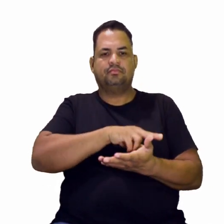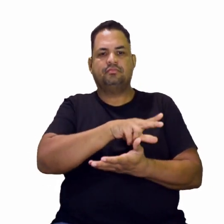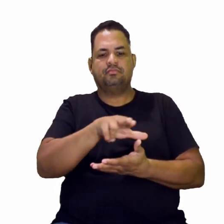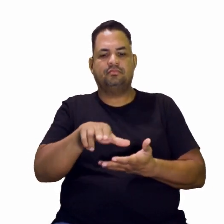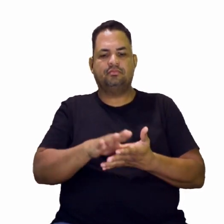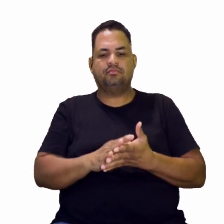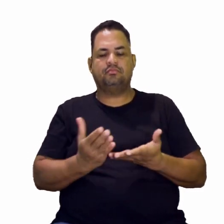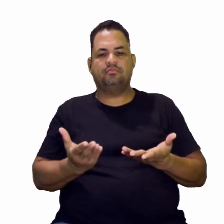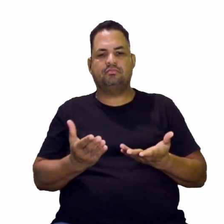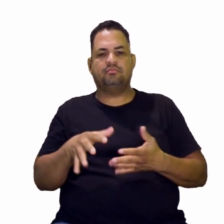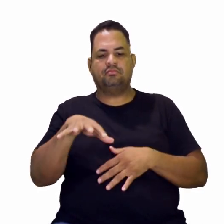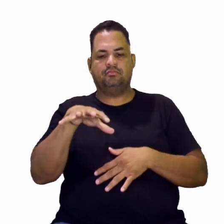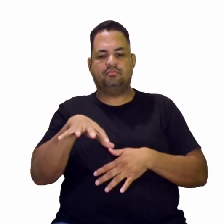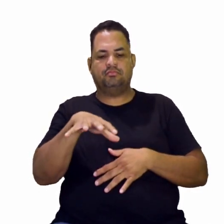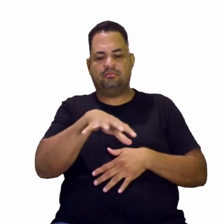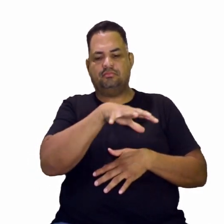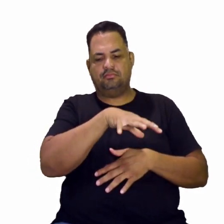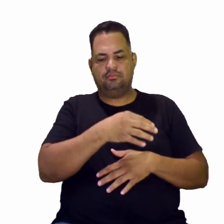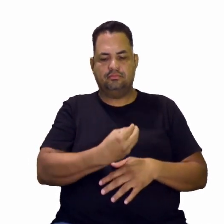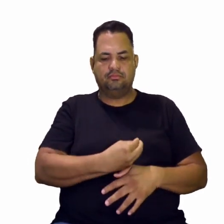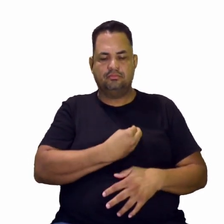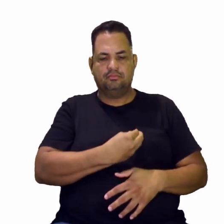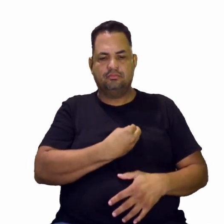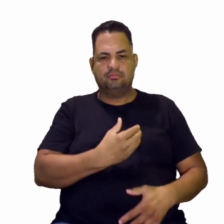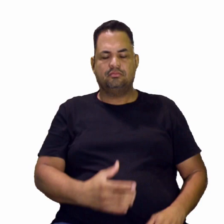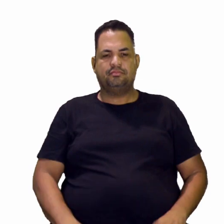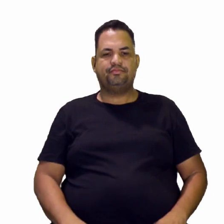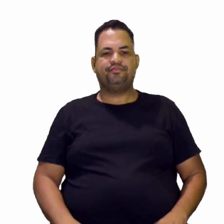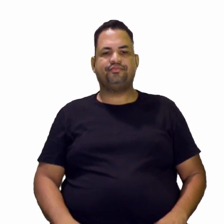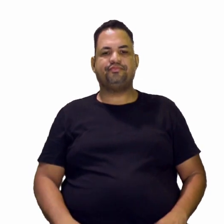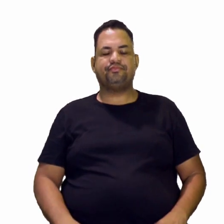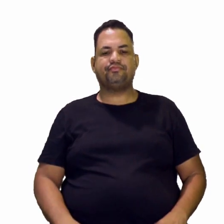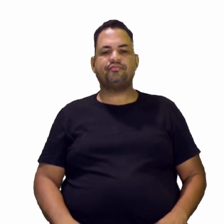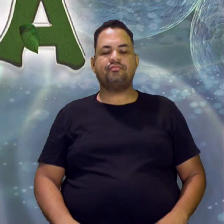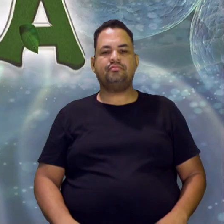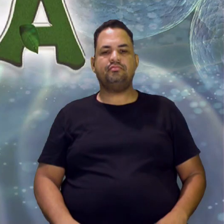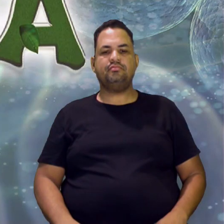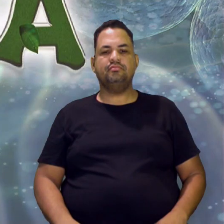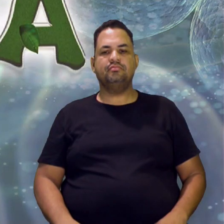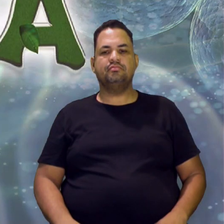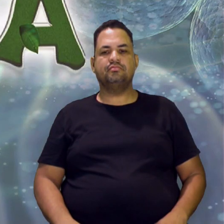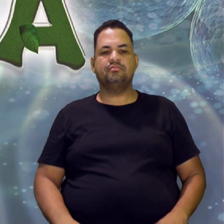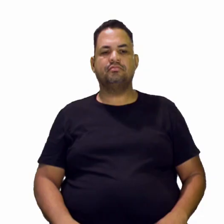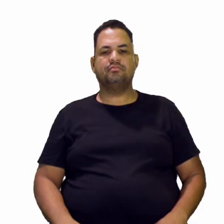diversos que os seres vivos habitam, né?